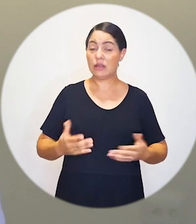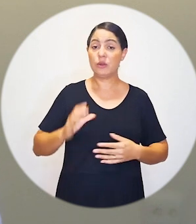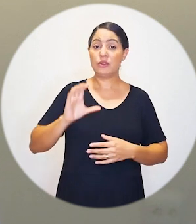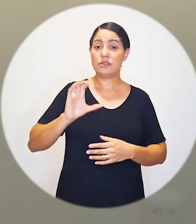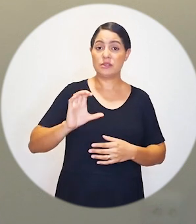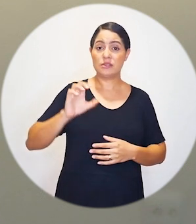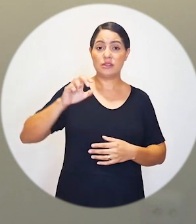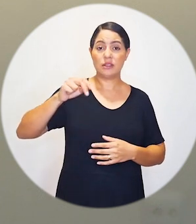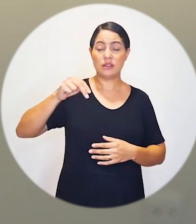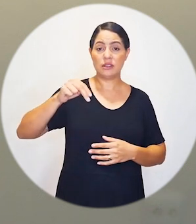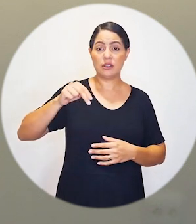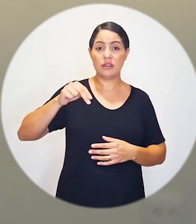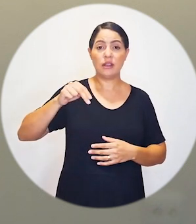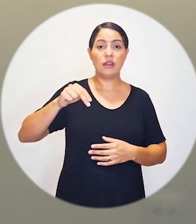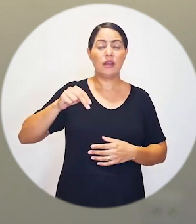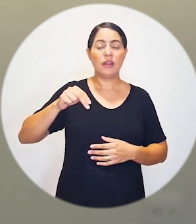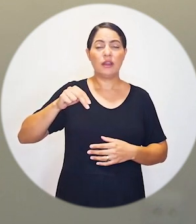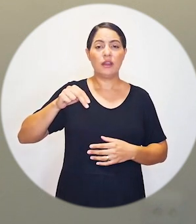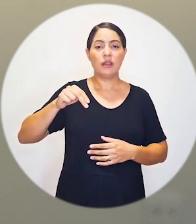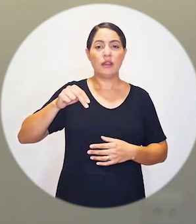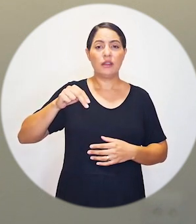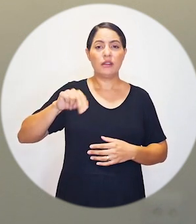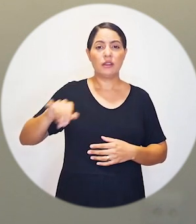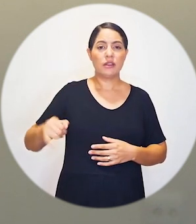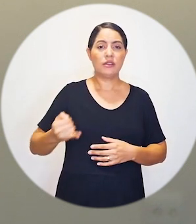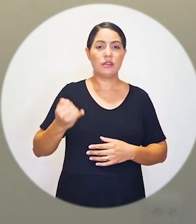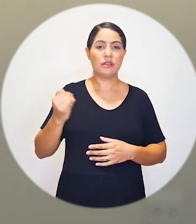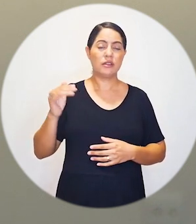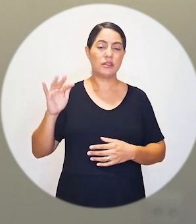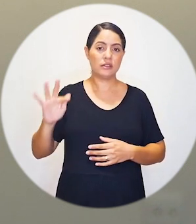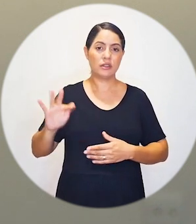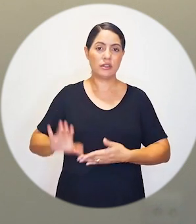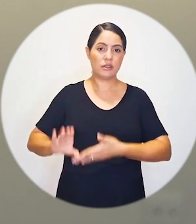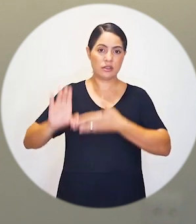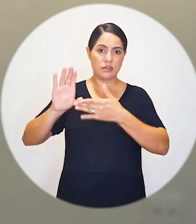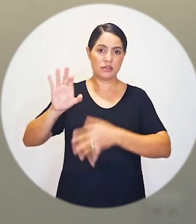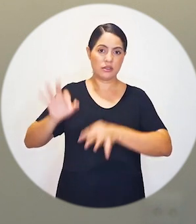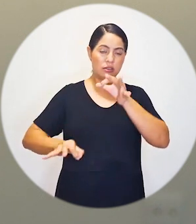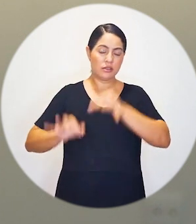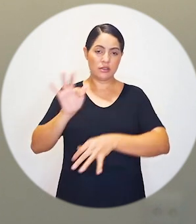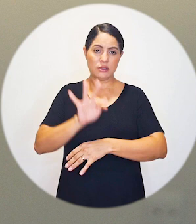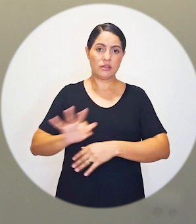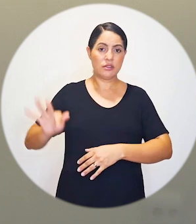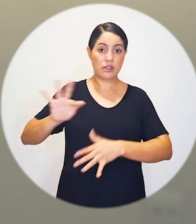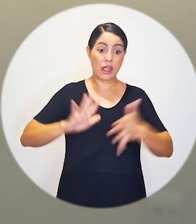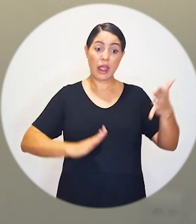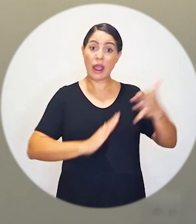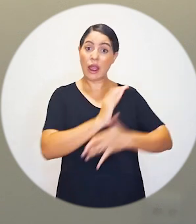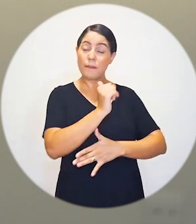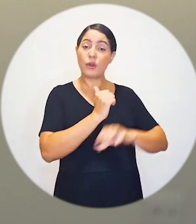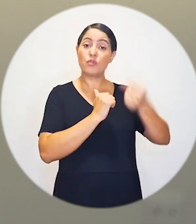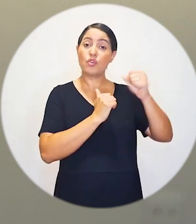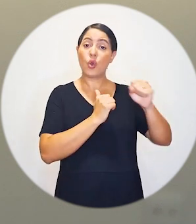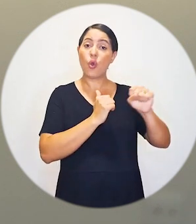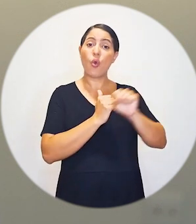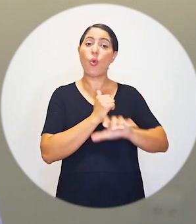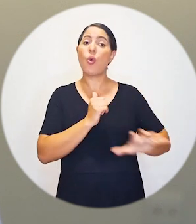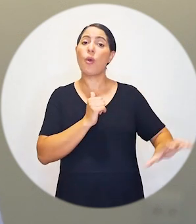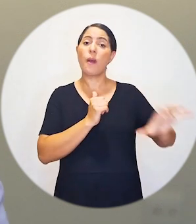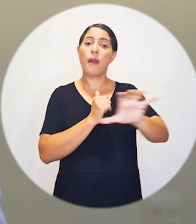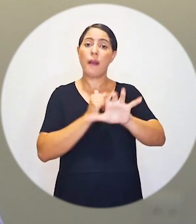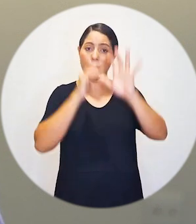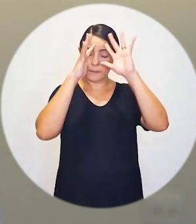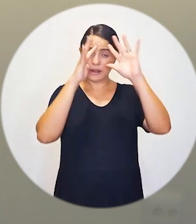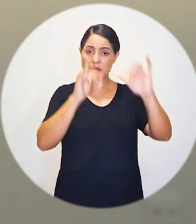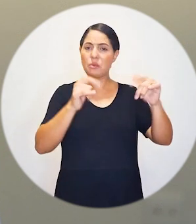da Justiça Federal aprovou por unanimidade a criação de 8 varas federais em Santa Catarina. A sessão ordinária,